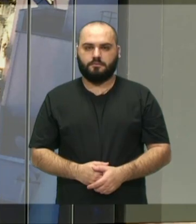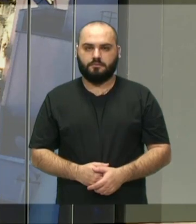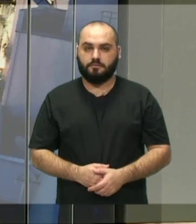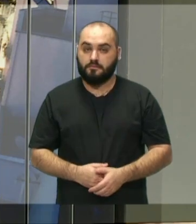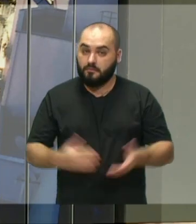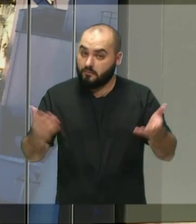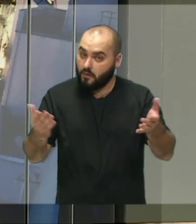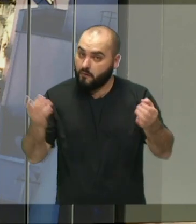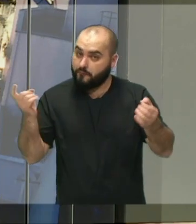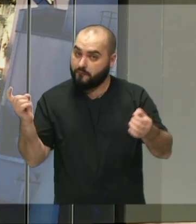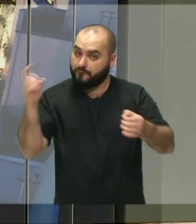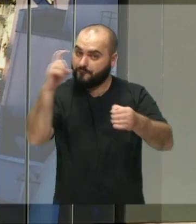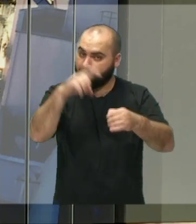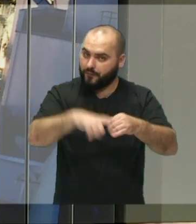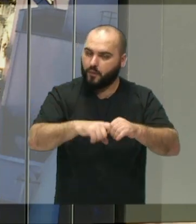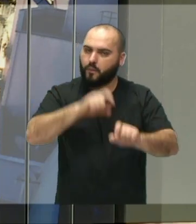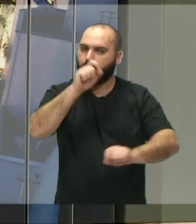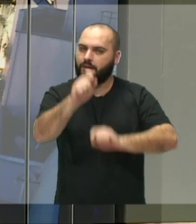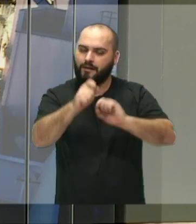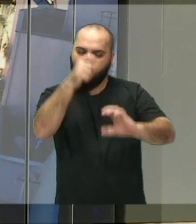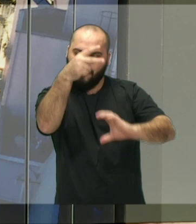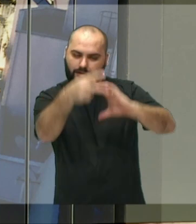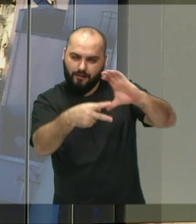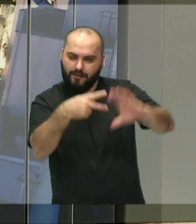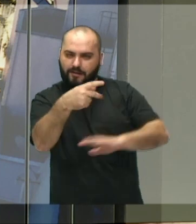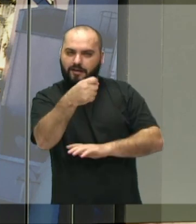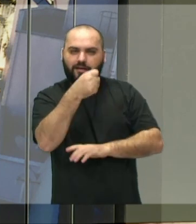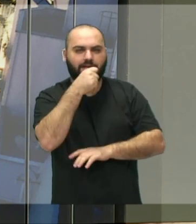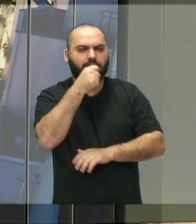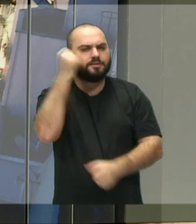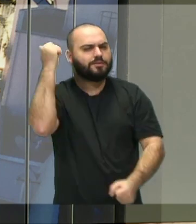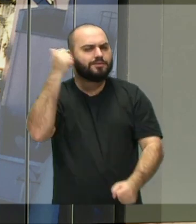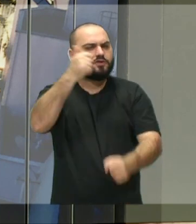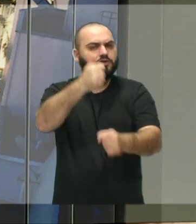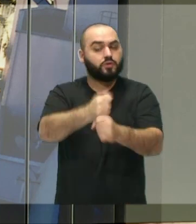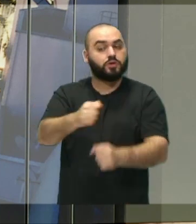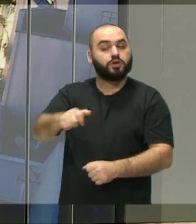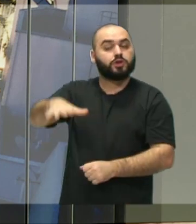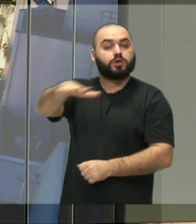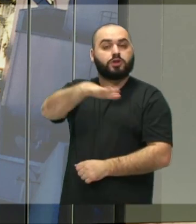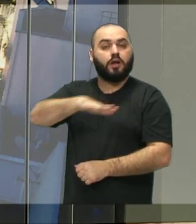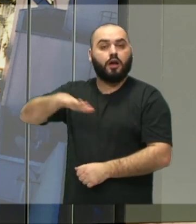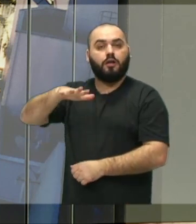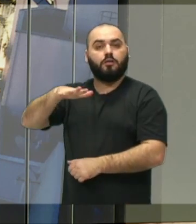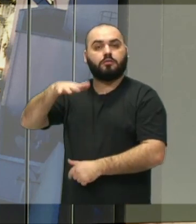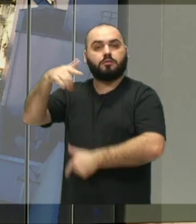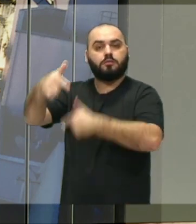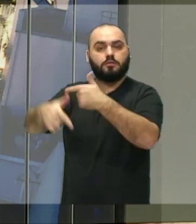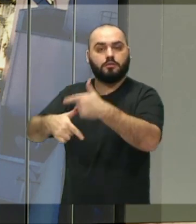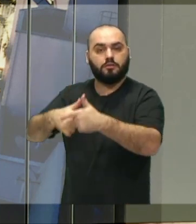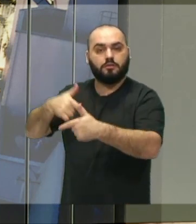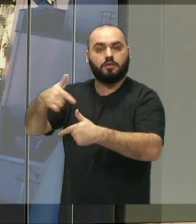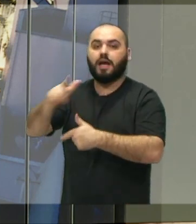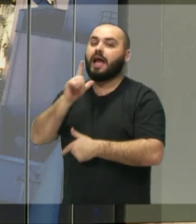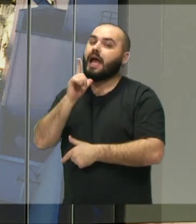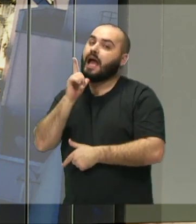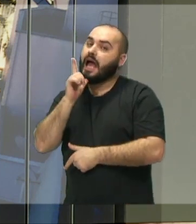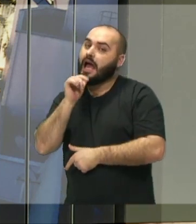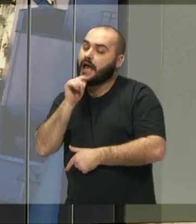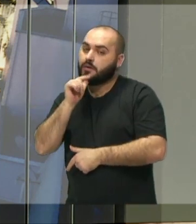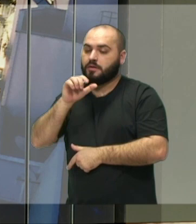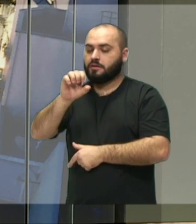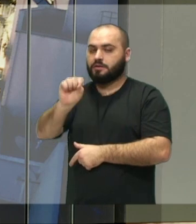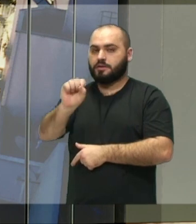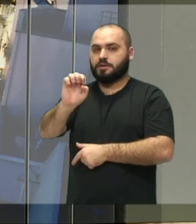Estamos de volta aqui com o Câmara Aberta, que hoje entrevista o diretor-geral do Serviço de Saneamento e Água de